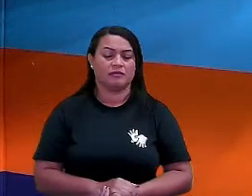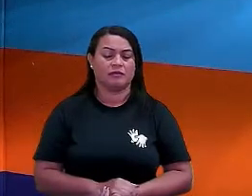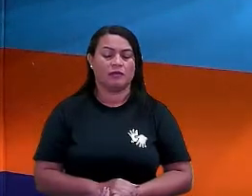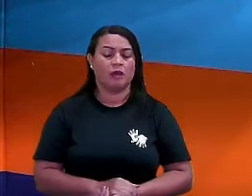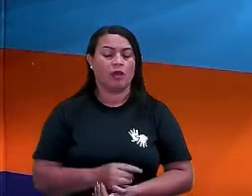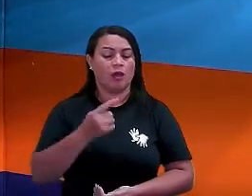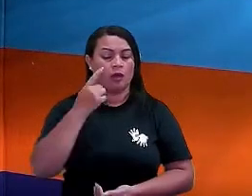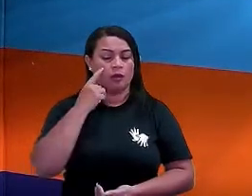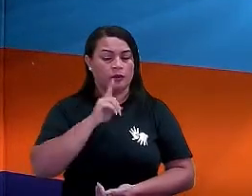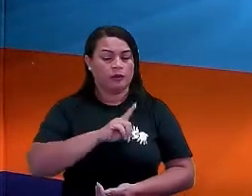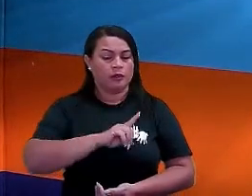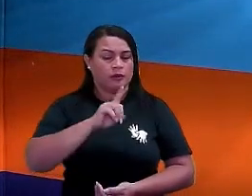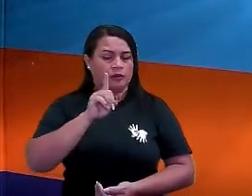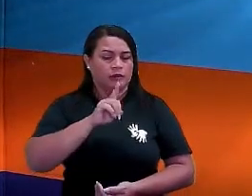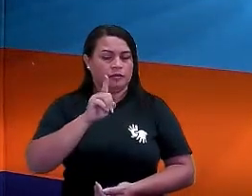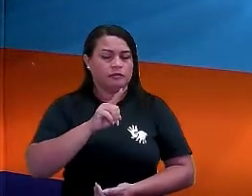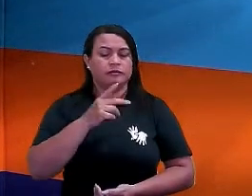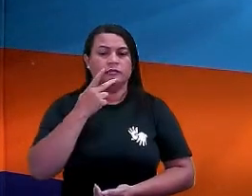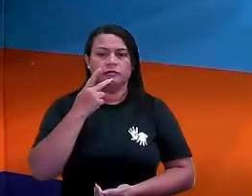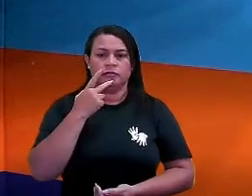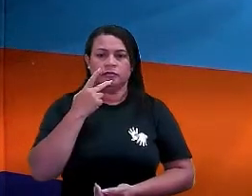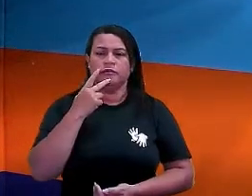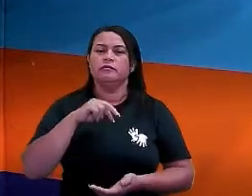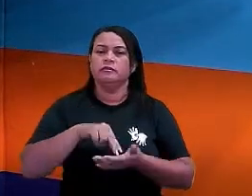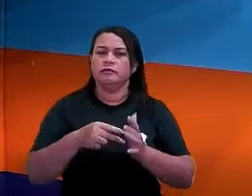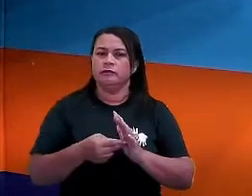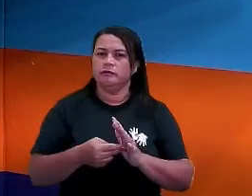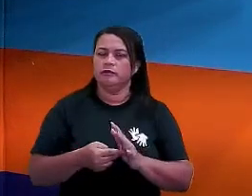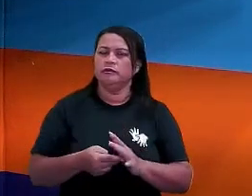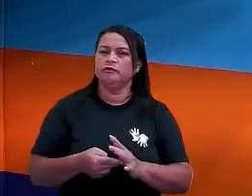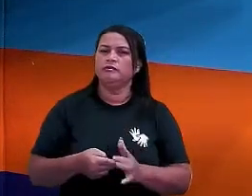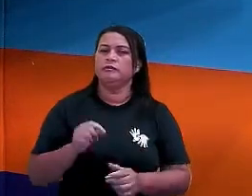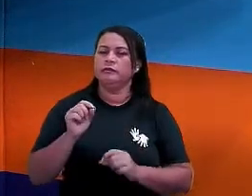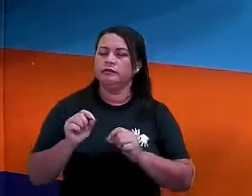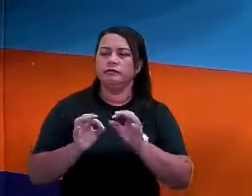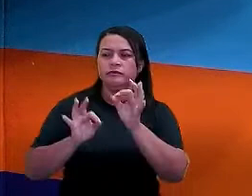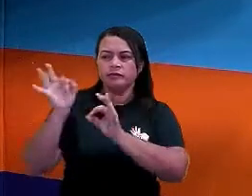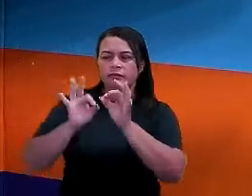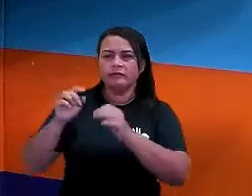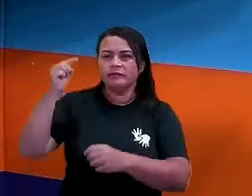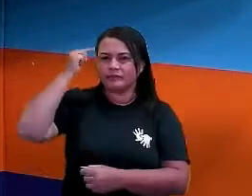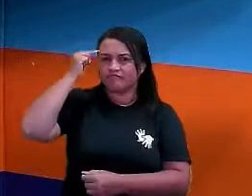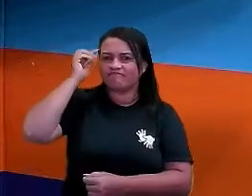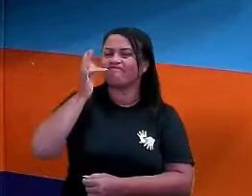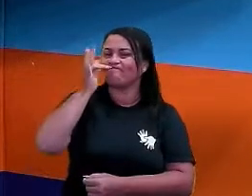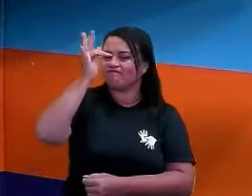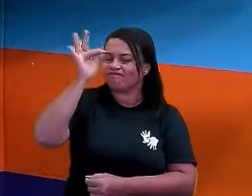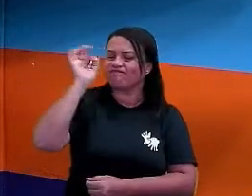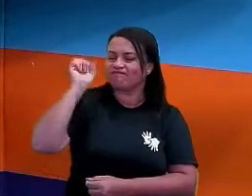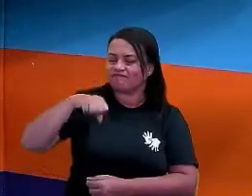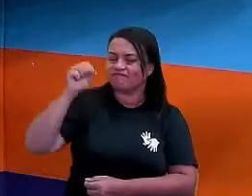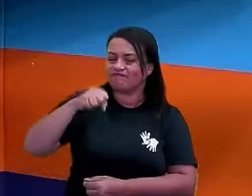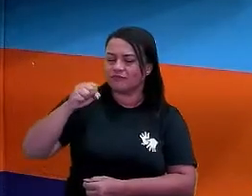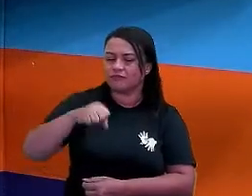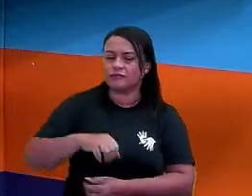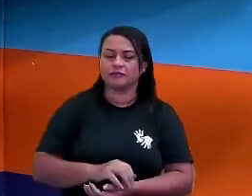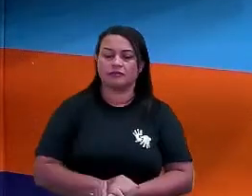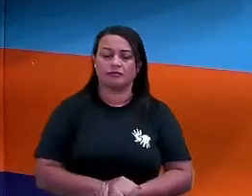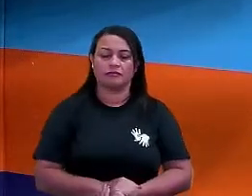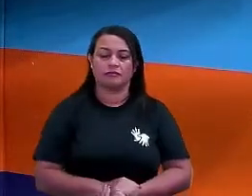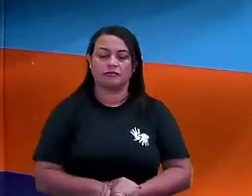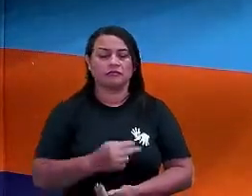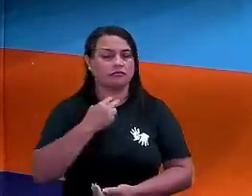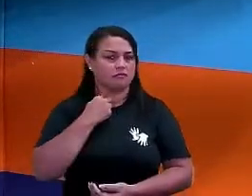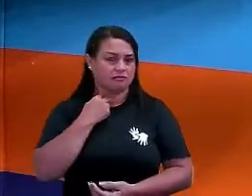going, é uma ação planejada. Então, yes, she is. Não poderia ser o